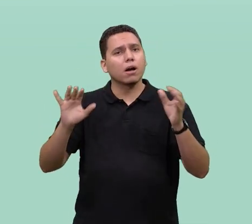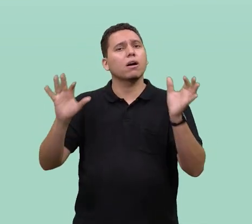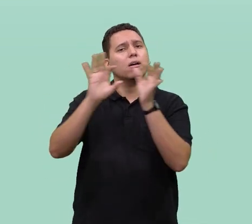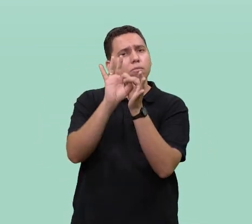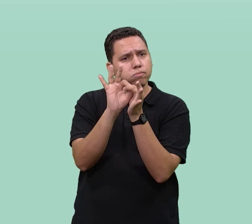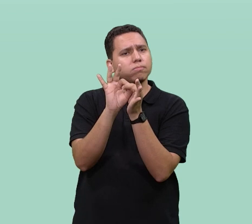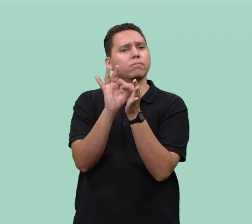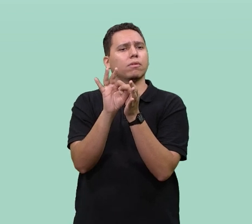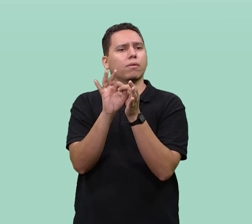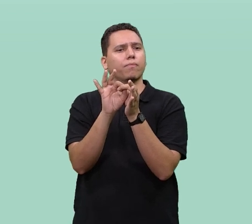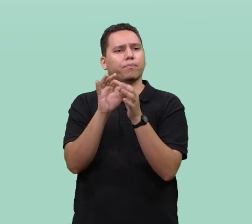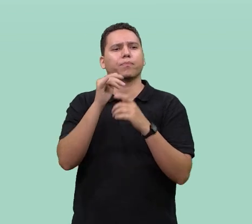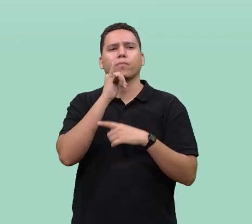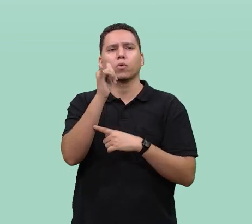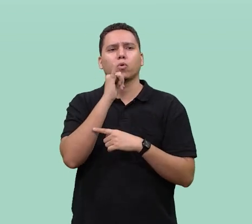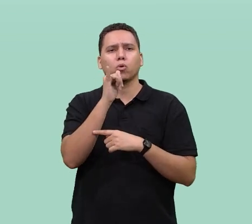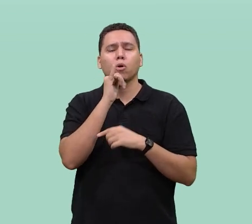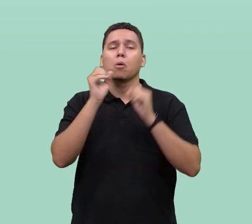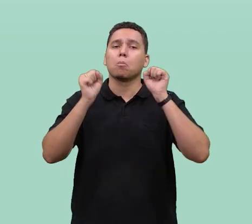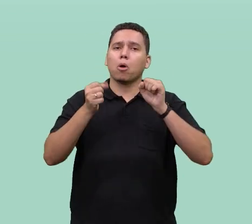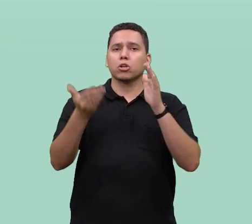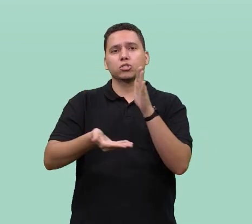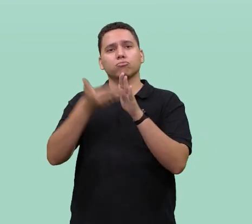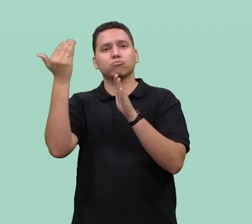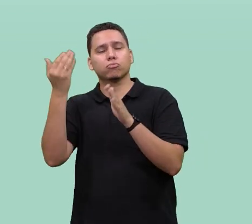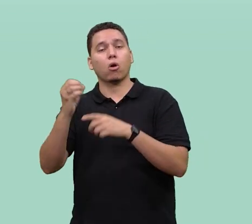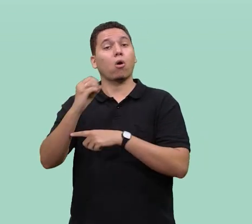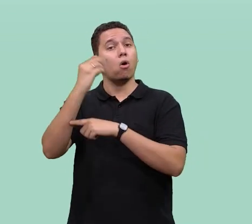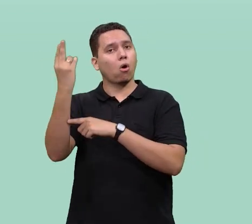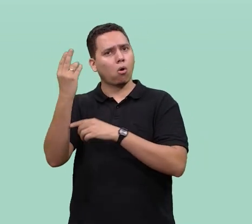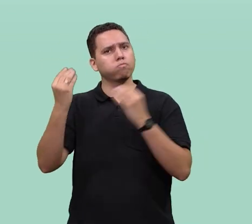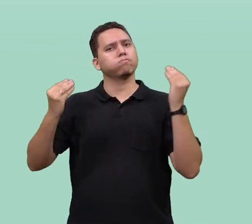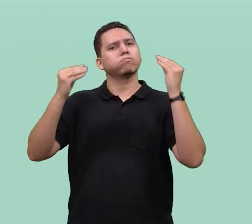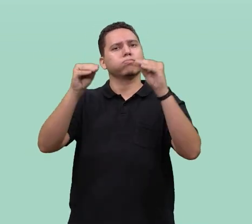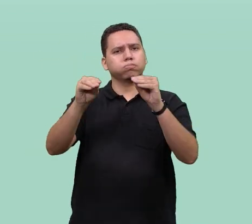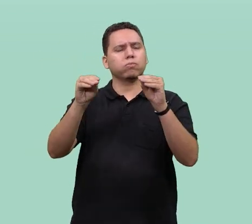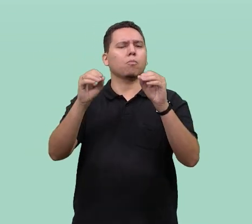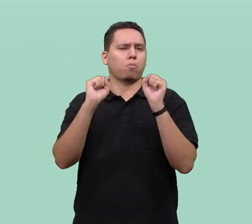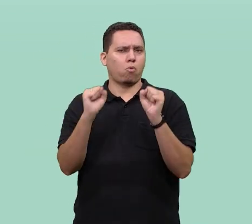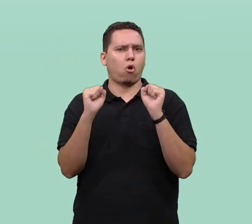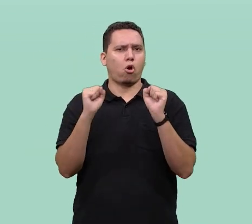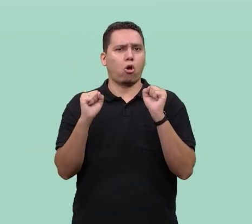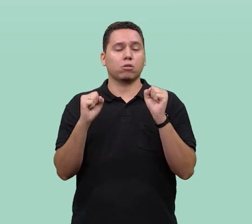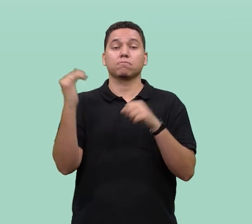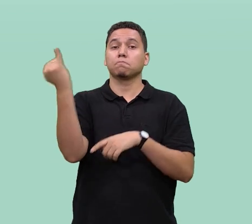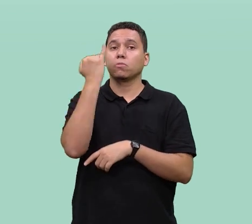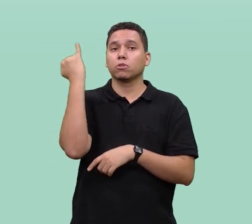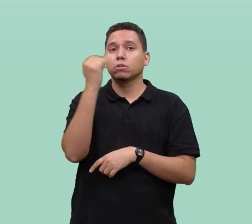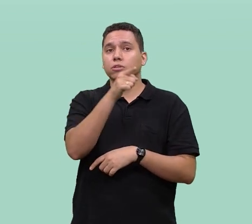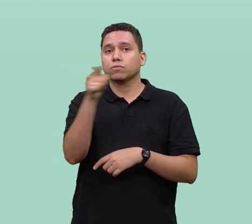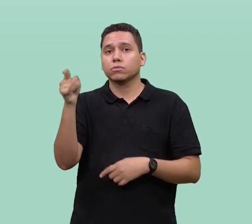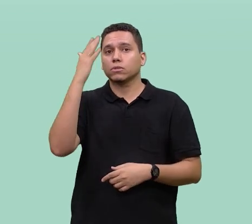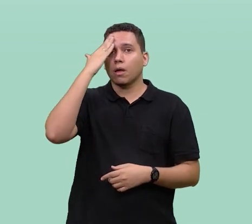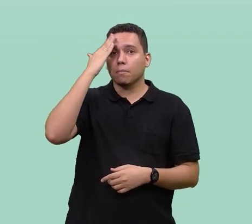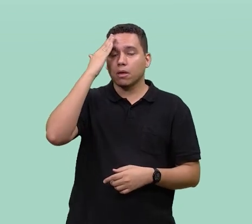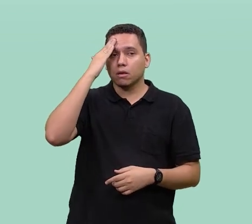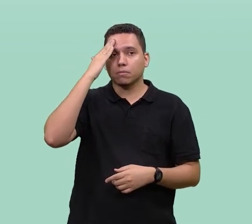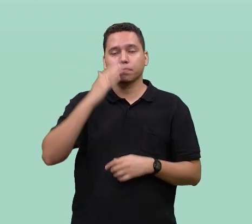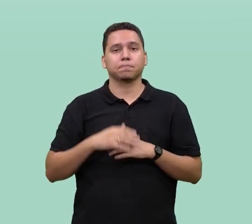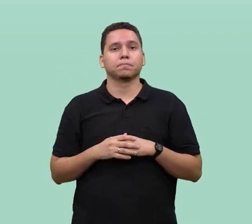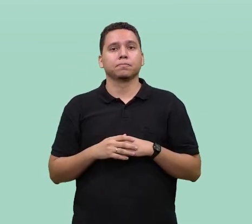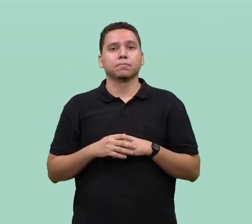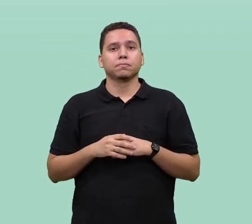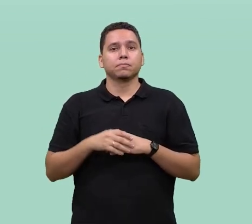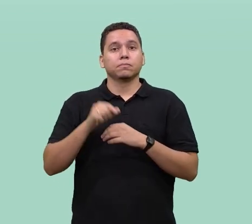pode ser retirado ou ele pode ser colocado também. Isso é um detalhe importante para vocês. Essa retirada da carga, desse caso